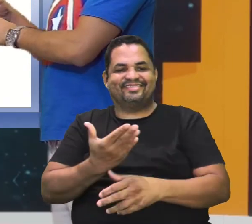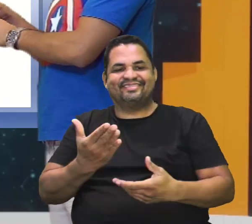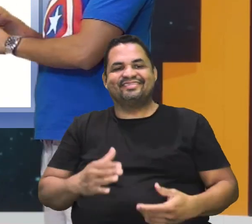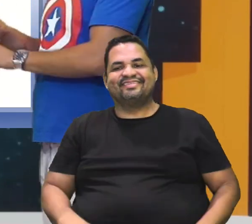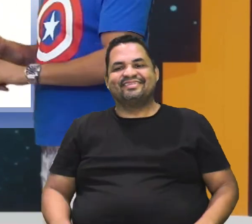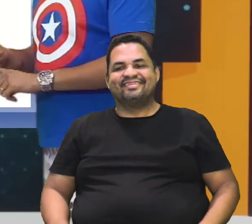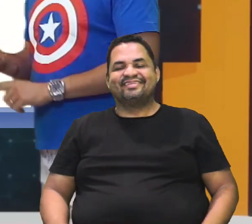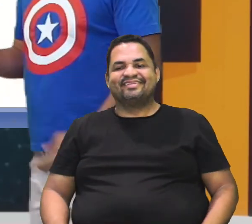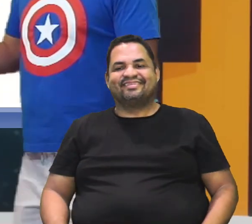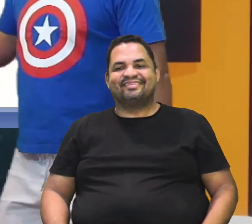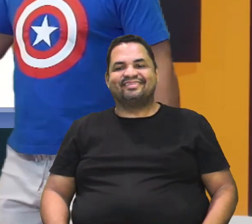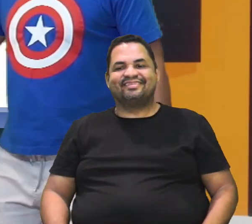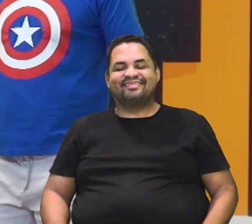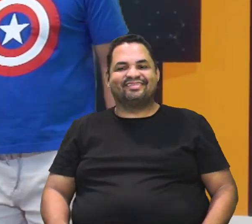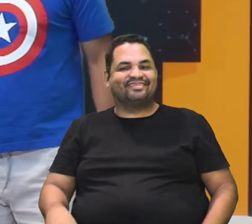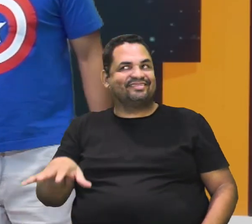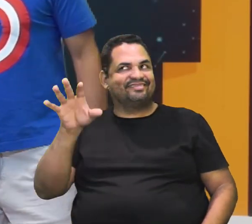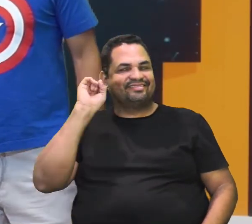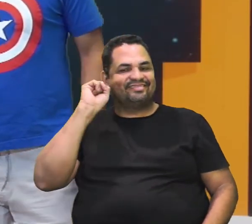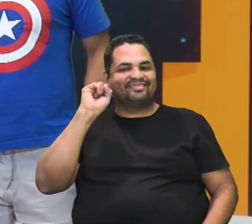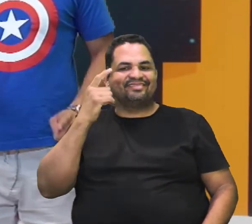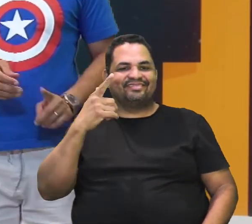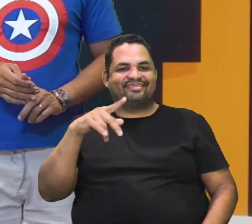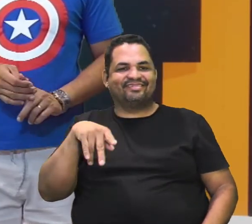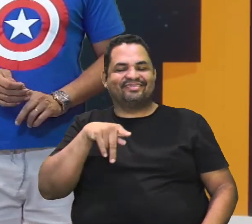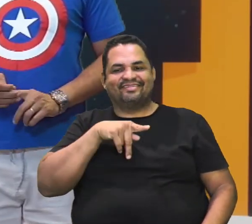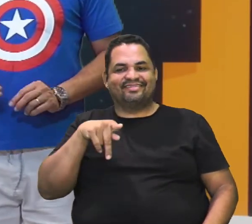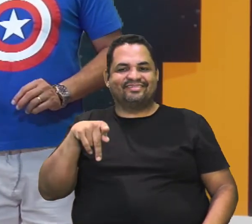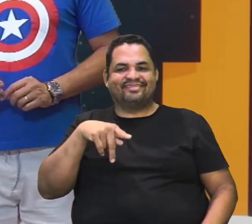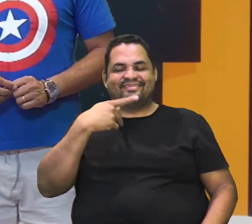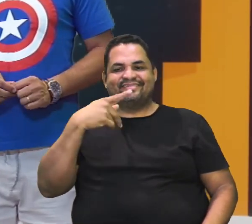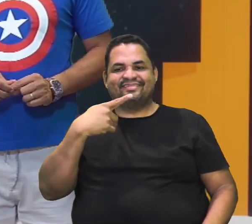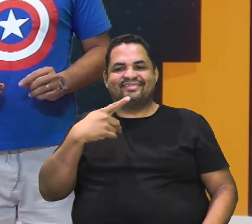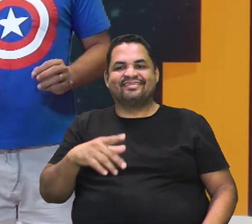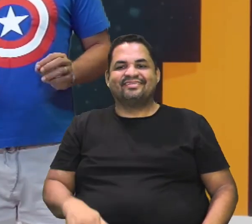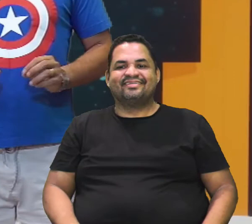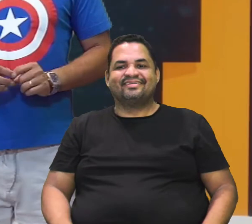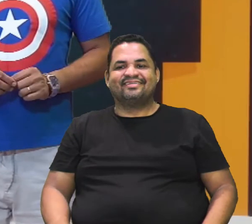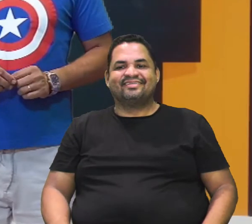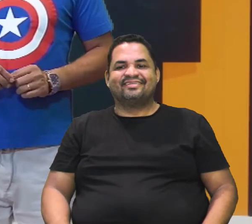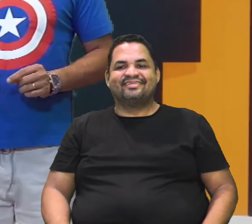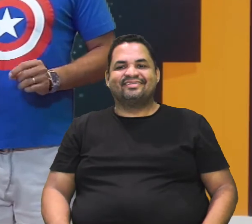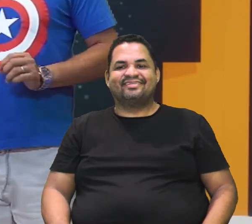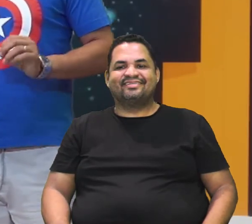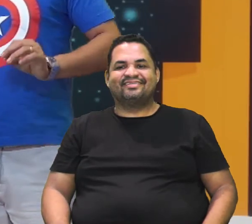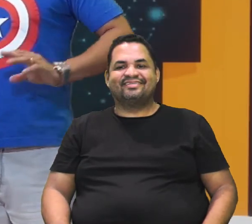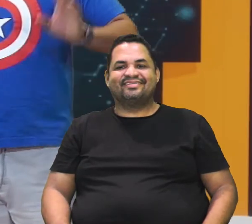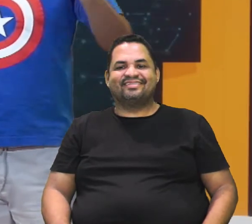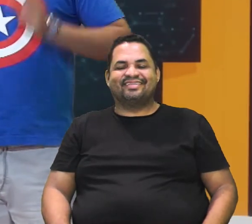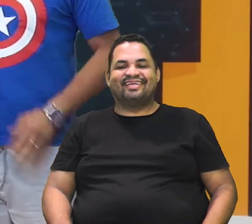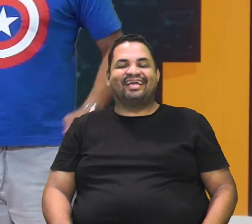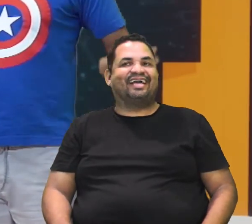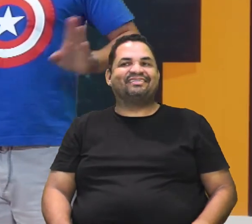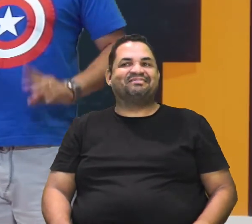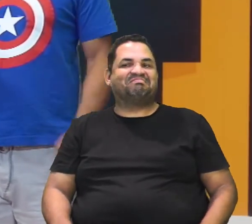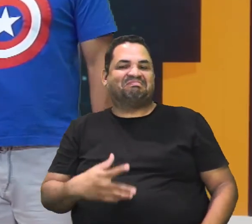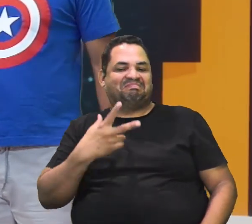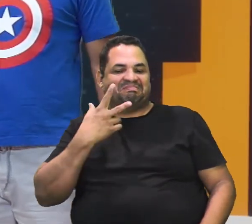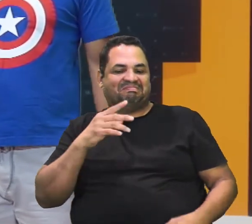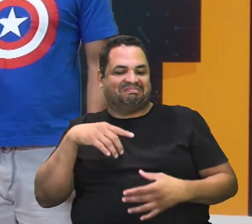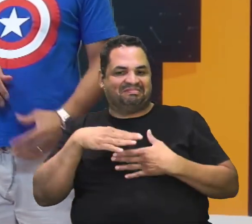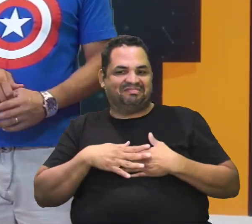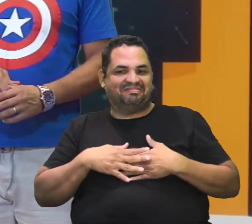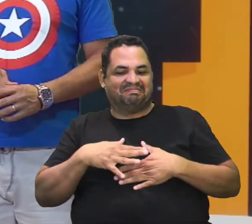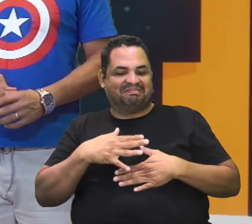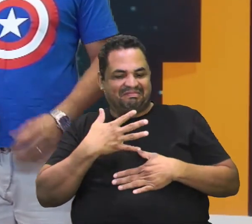Mais um ditado. Eu até escutei uma esses dias que a pessoa me falou assim, ó. Ah, não sei o que, não sei o que. Ah, tu finge demência e segue.